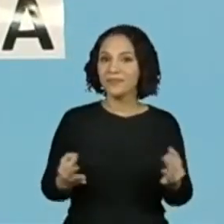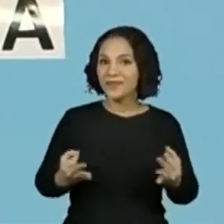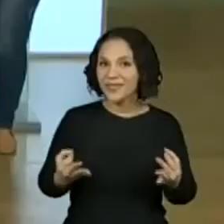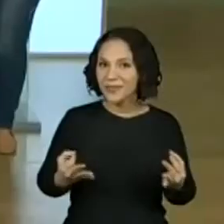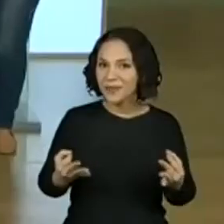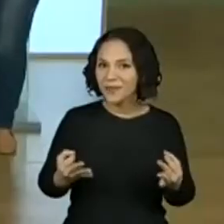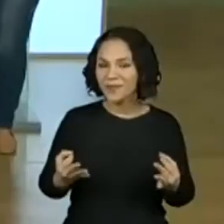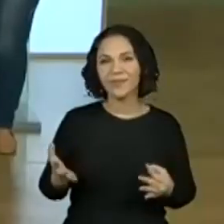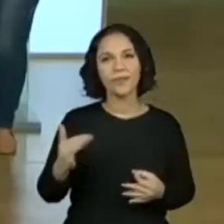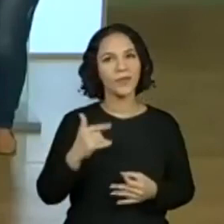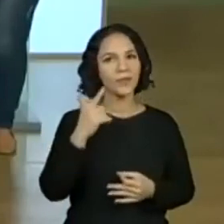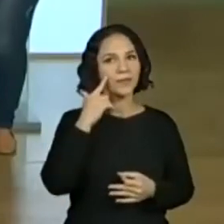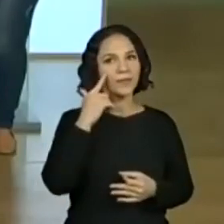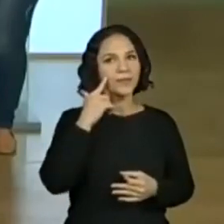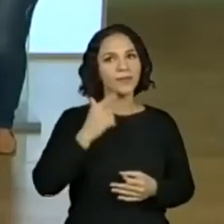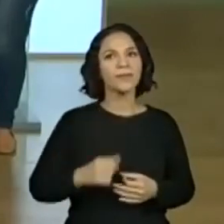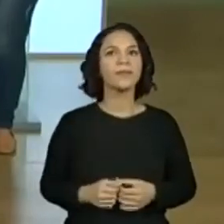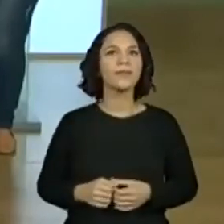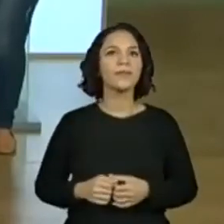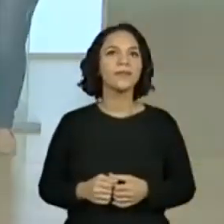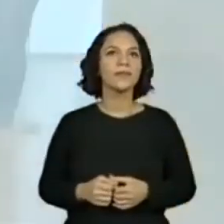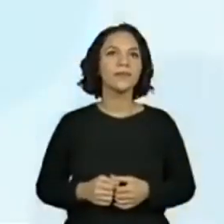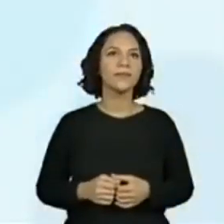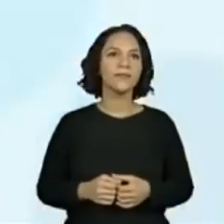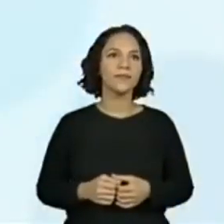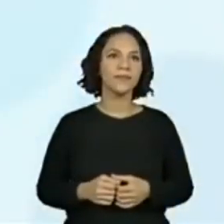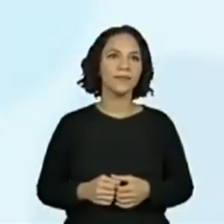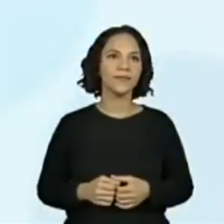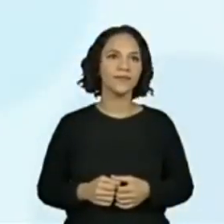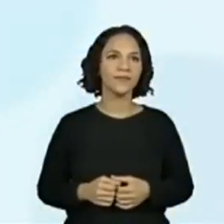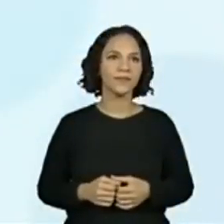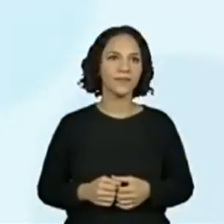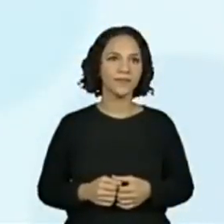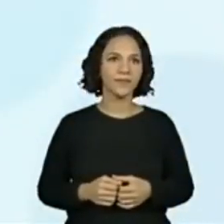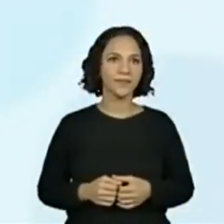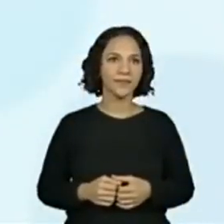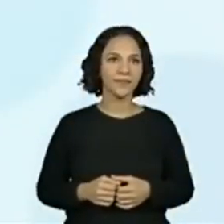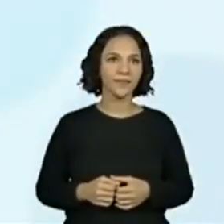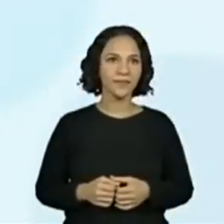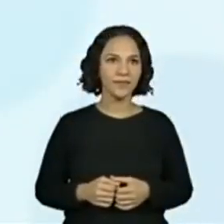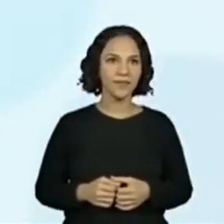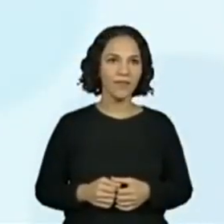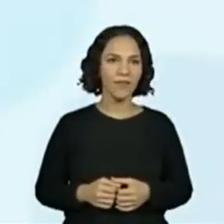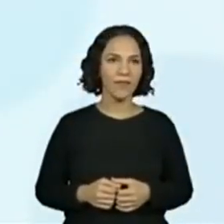Perfeito? Isso. Leitura. Ra.